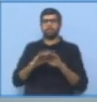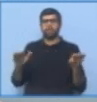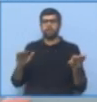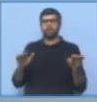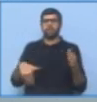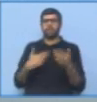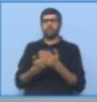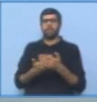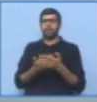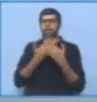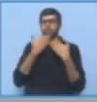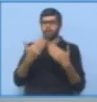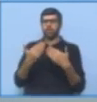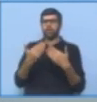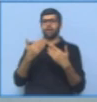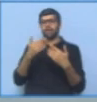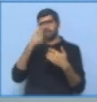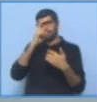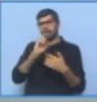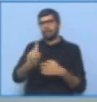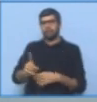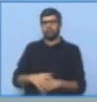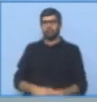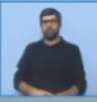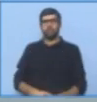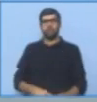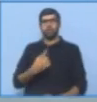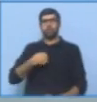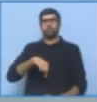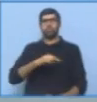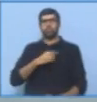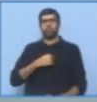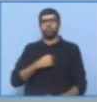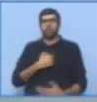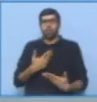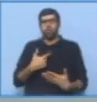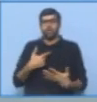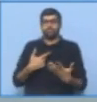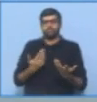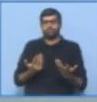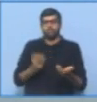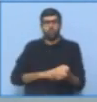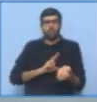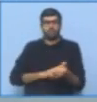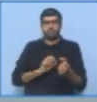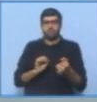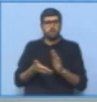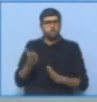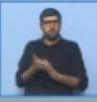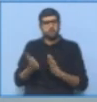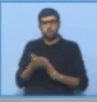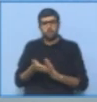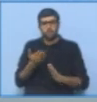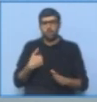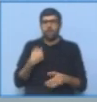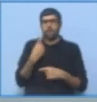quisermos, a capacidade de agradecer e de reconhecer. Nós vivemos a um ritmo genericamente acelerado, vivemos